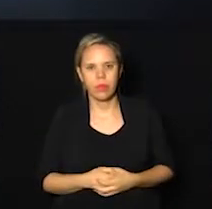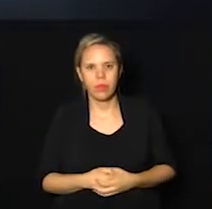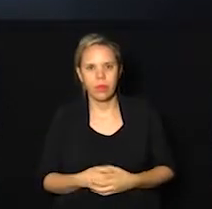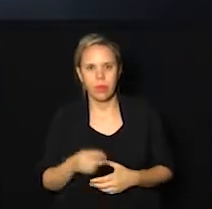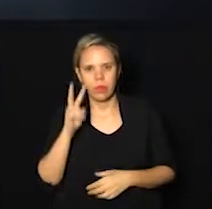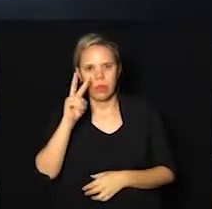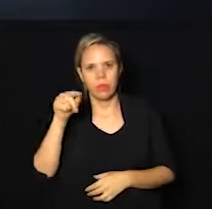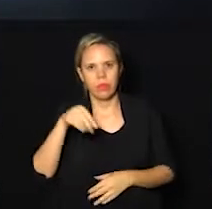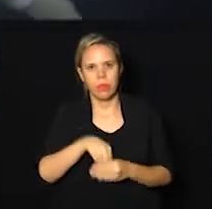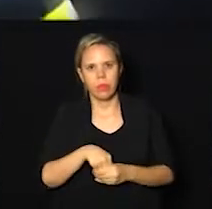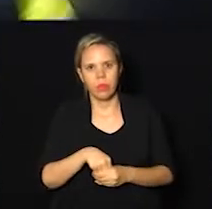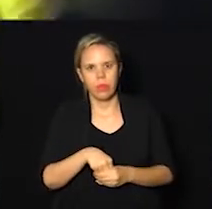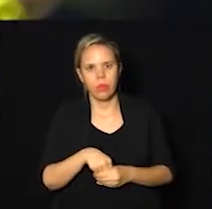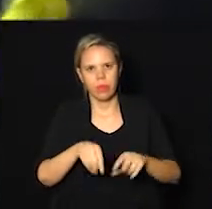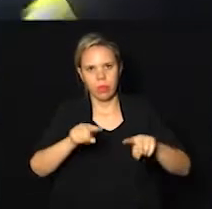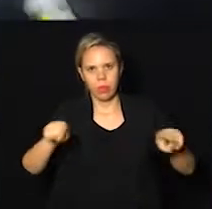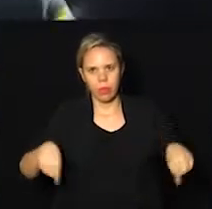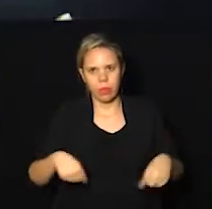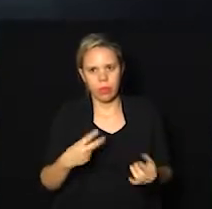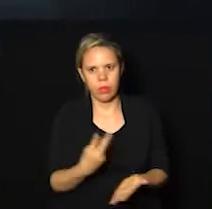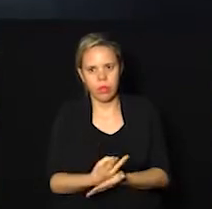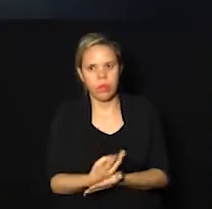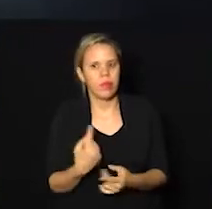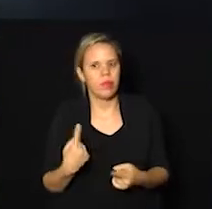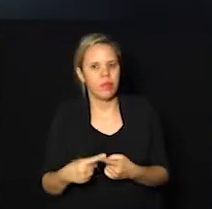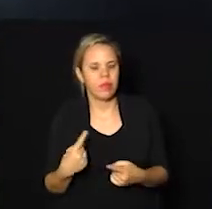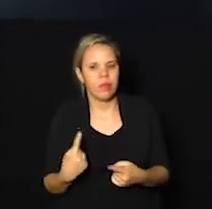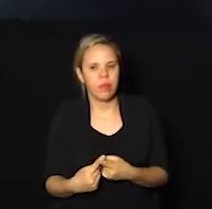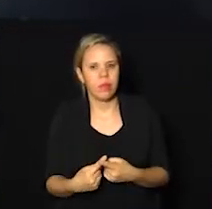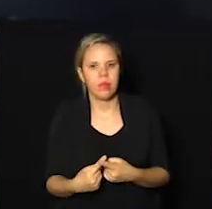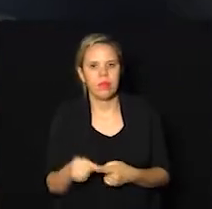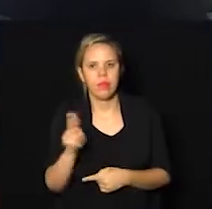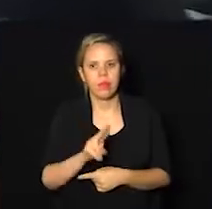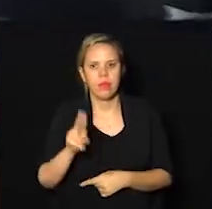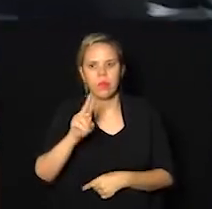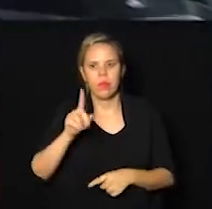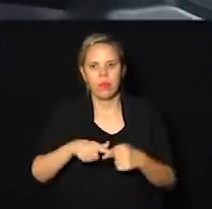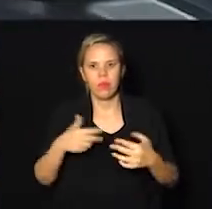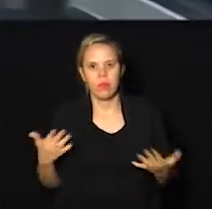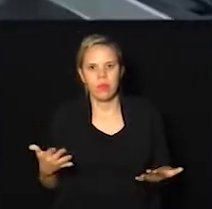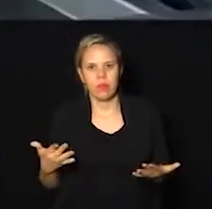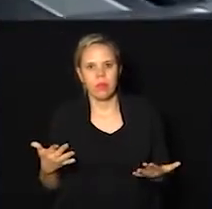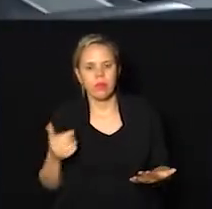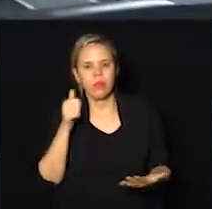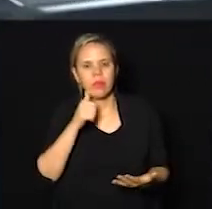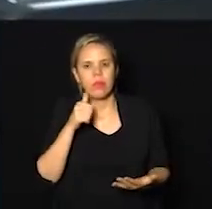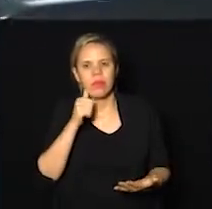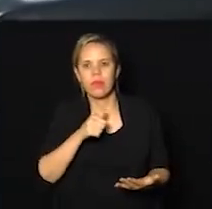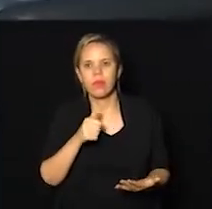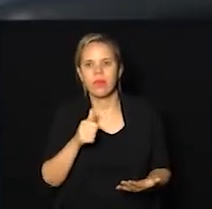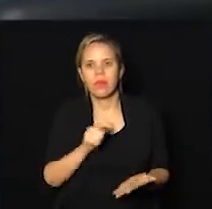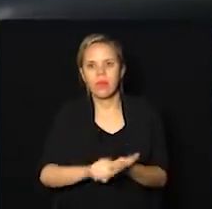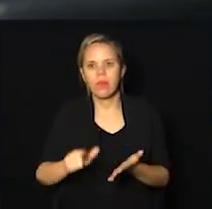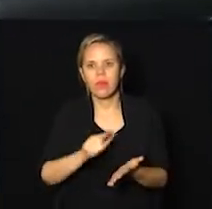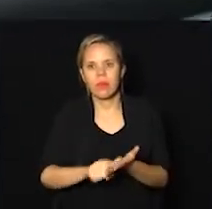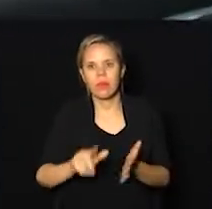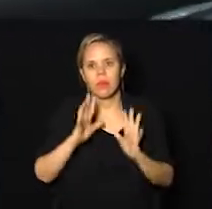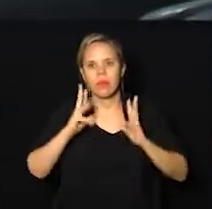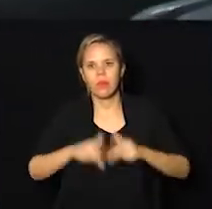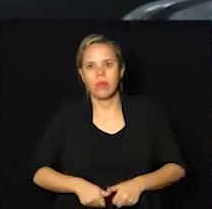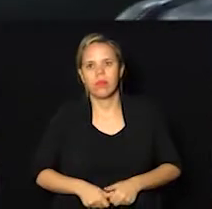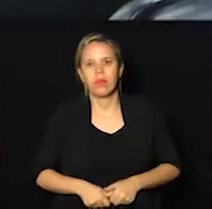diferença visível está aqui dentro da sala mesmo, porque a cada uso do equipamento, vem a moça da limpeza para